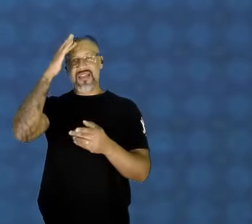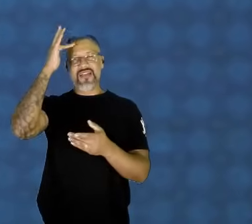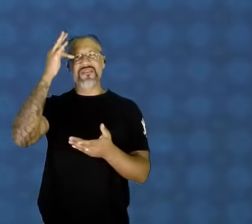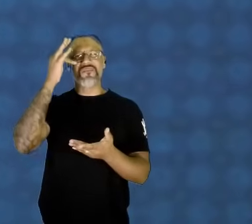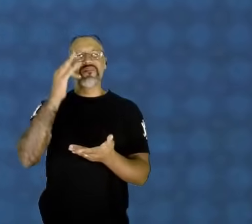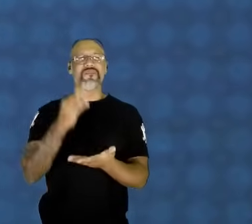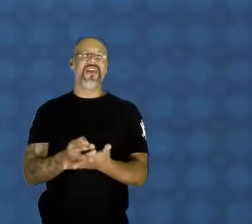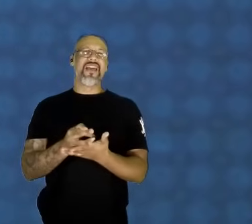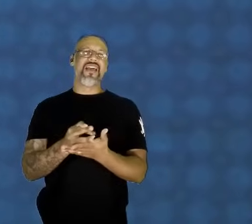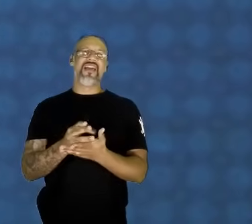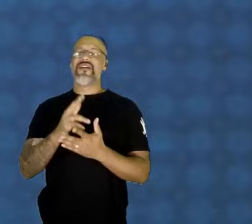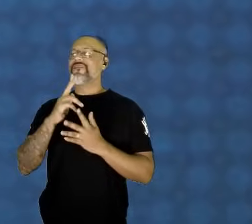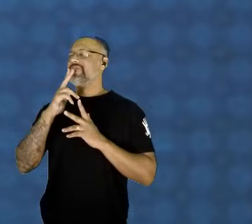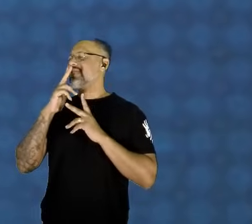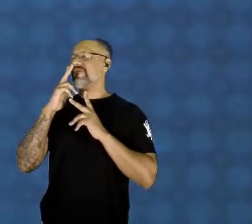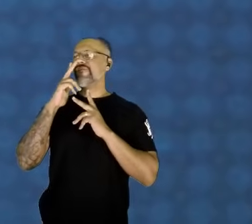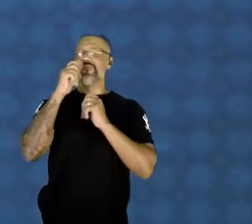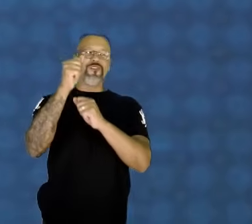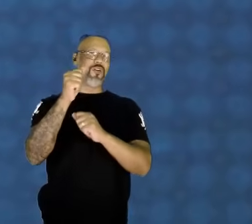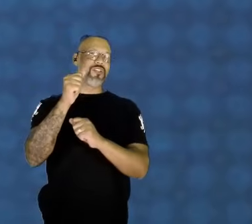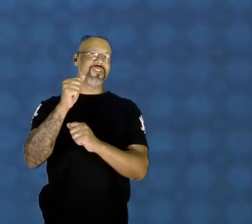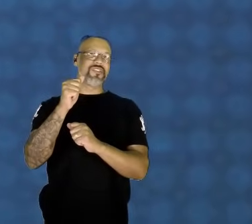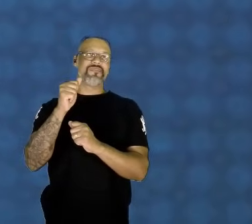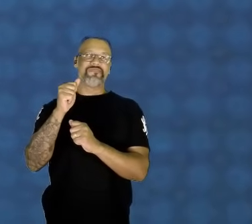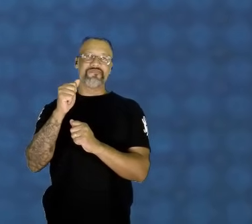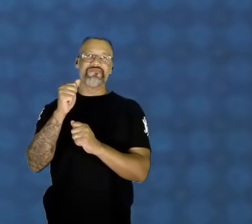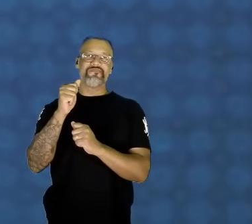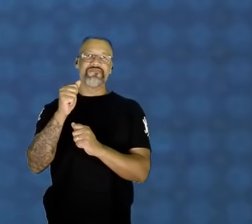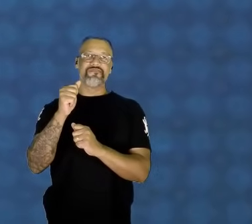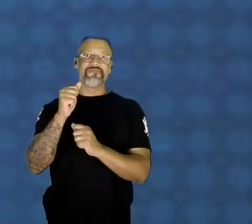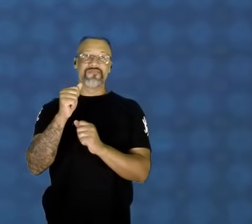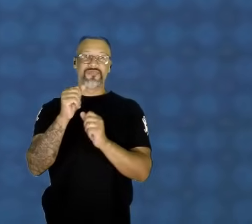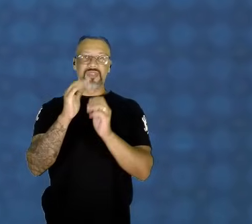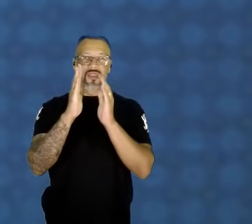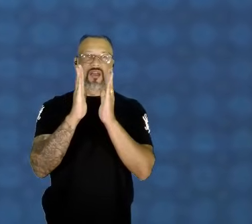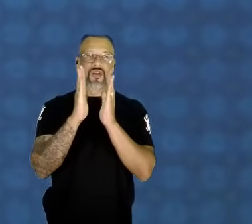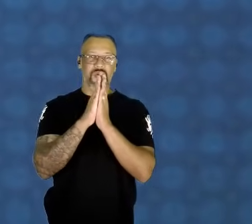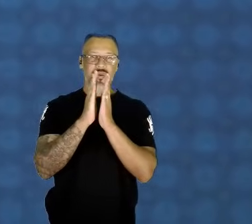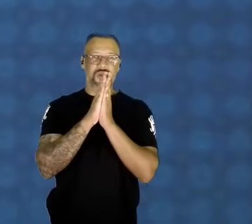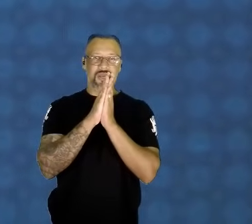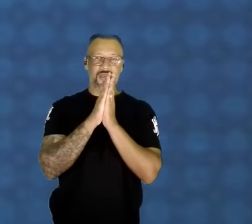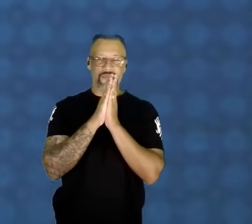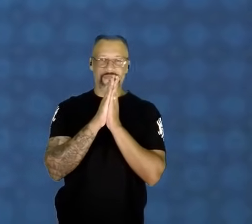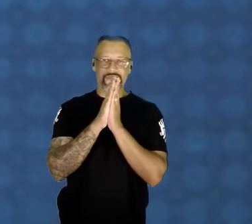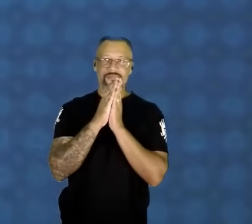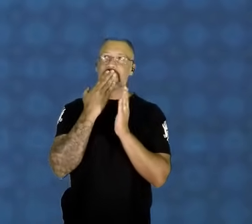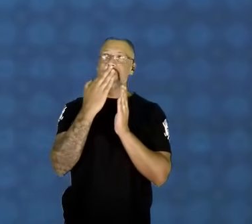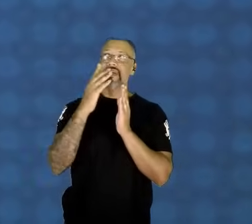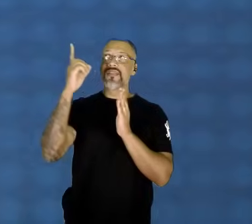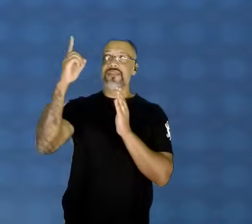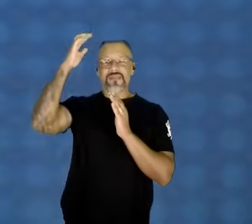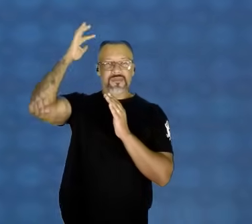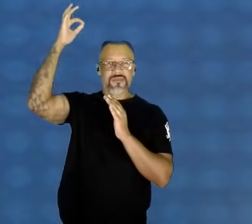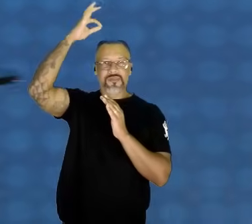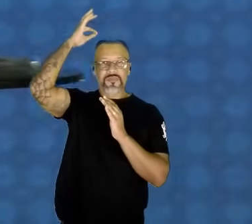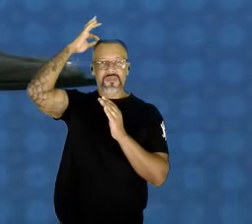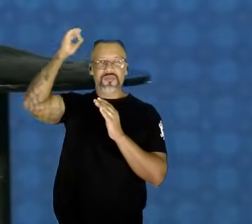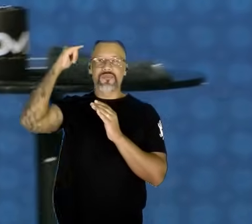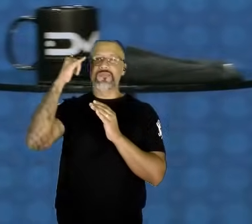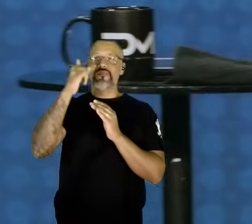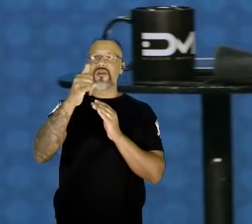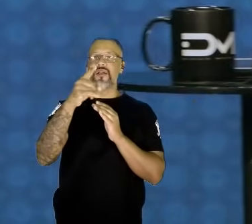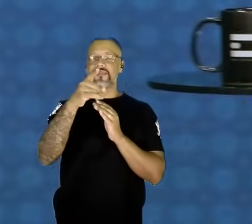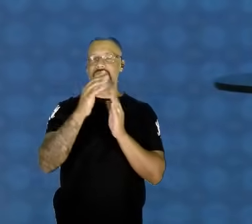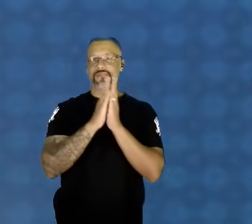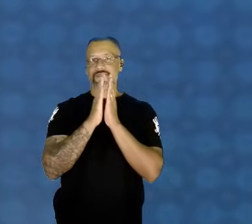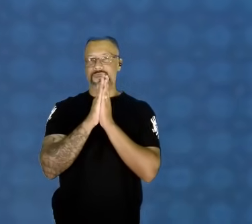irritantemente indesistível. Feche os seus olhos, peça ao Espírito para falar com você. Espírito Santo de Deus,